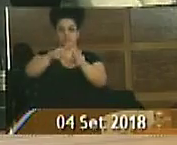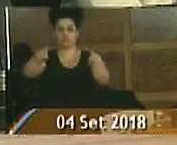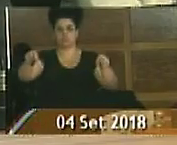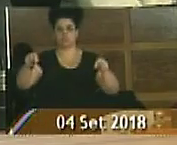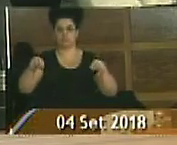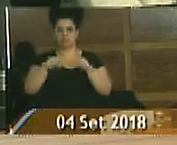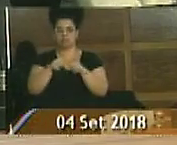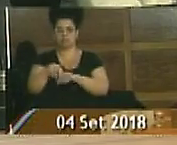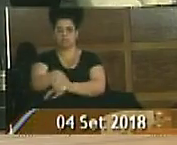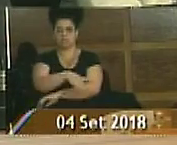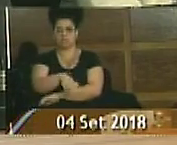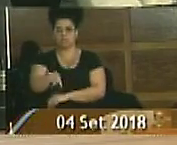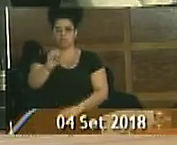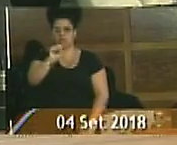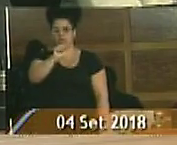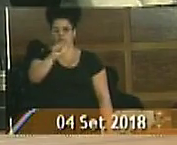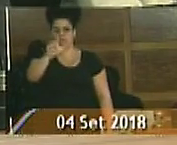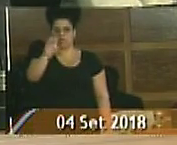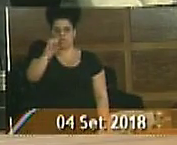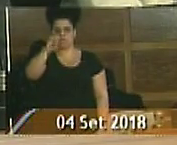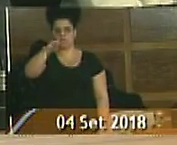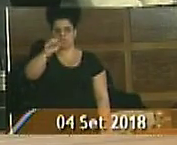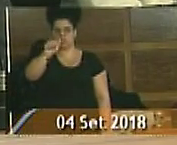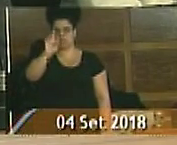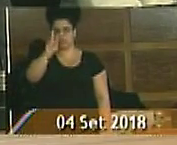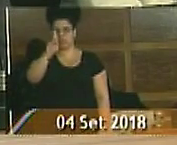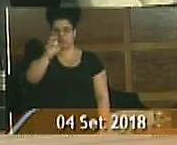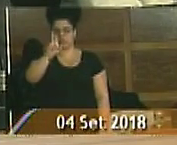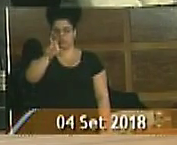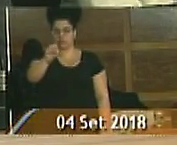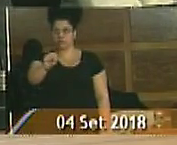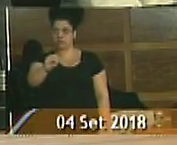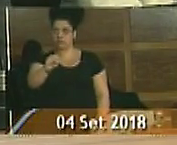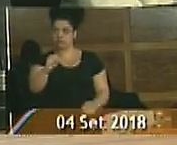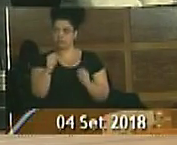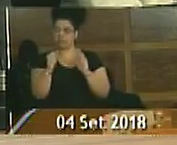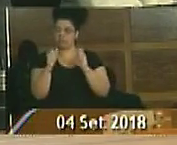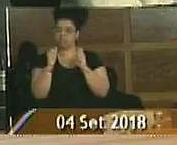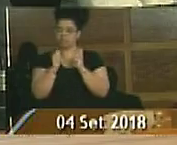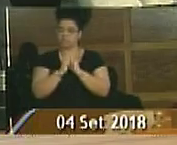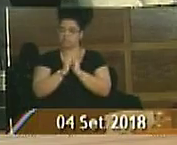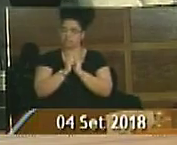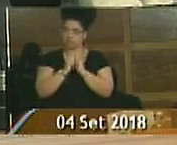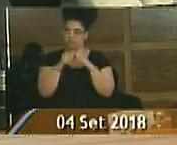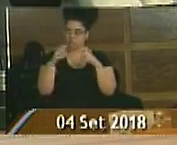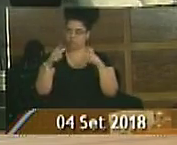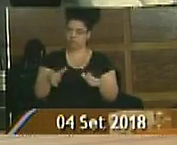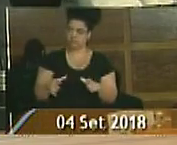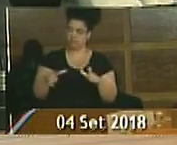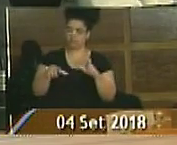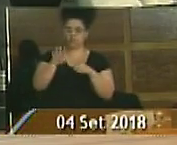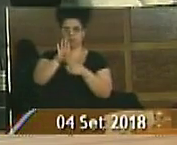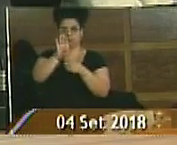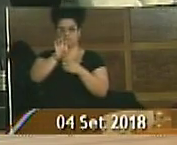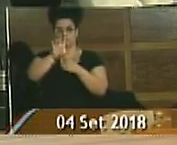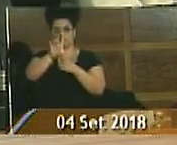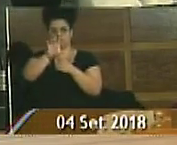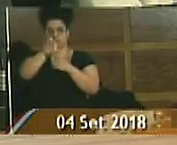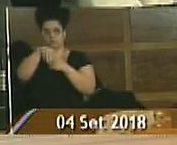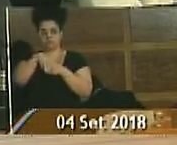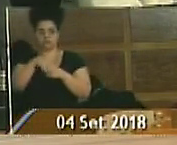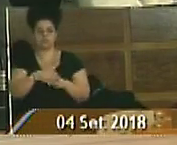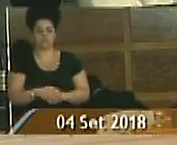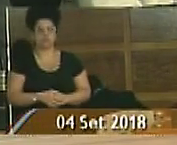baldio, localizado na rua São Mateus, em frente ao bar Baixinho, bar do Baixinho, número 25, bairro Parque Belém.